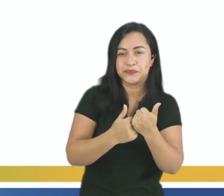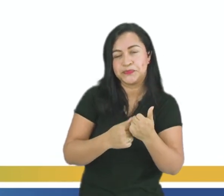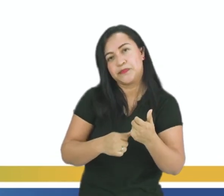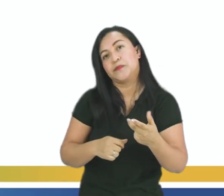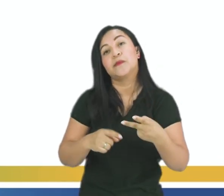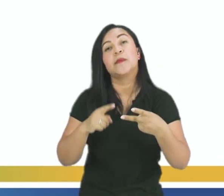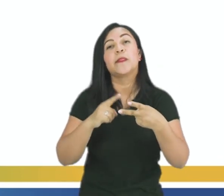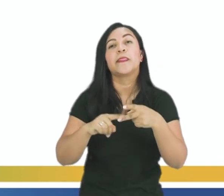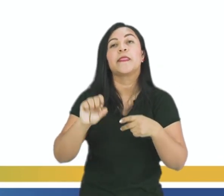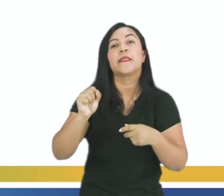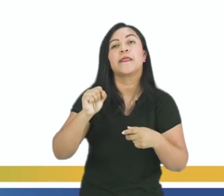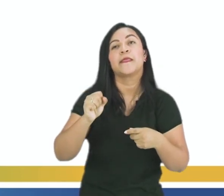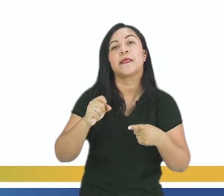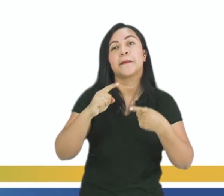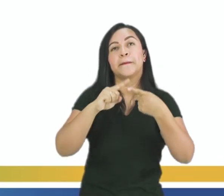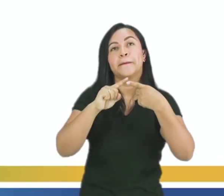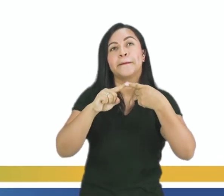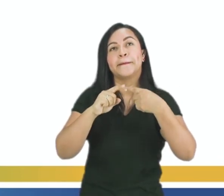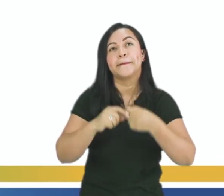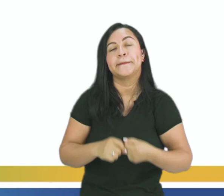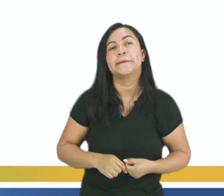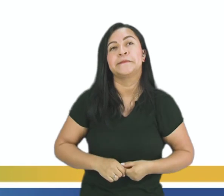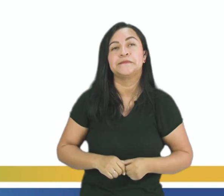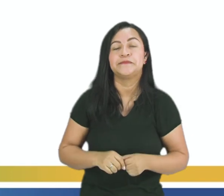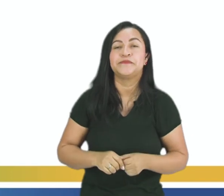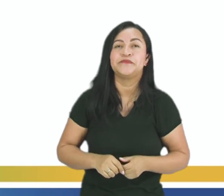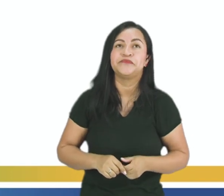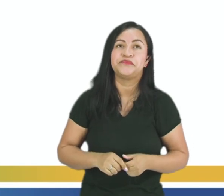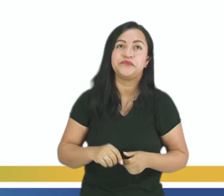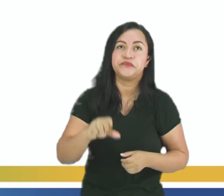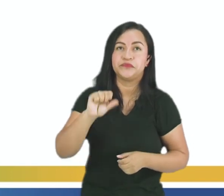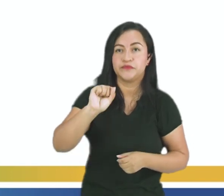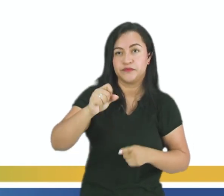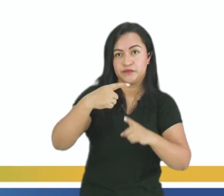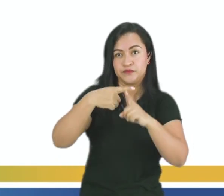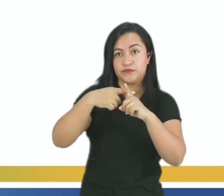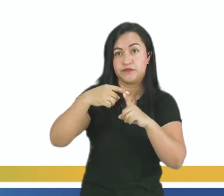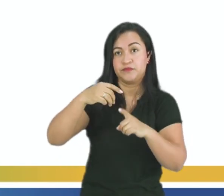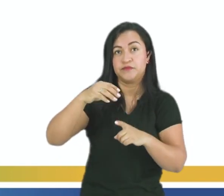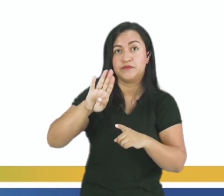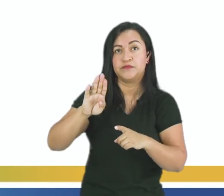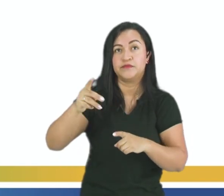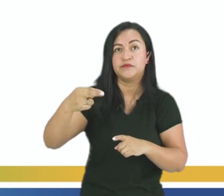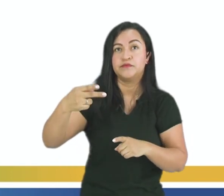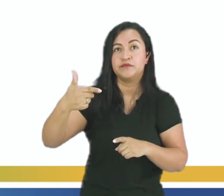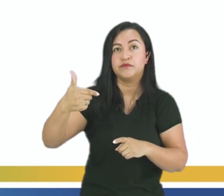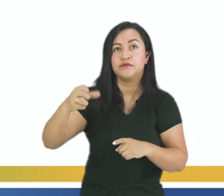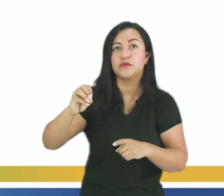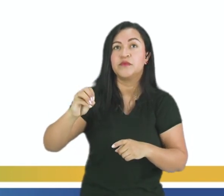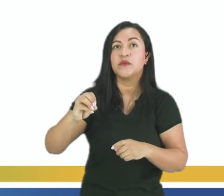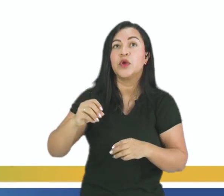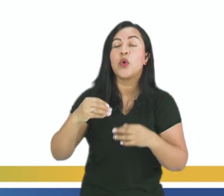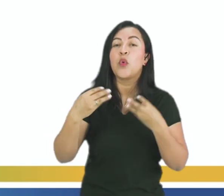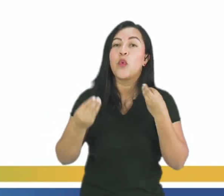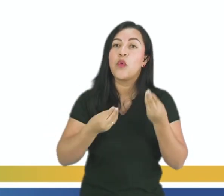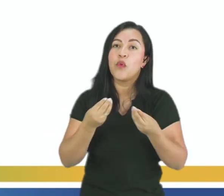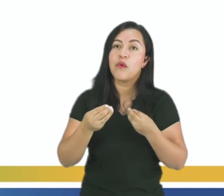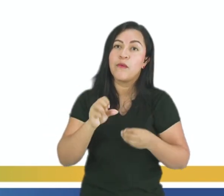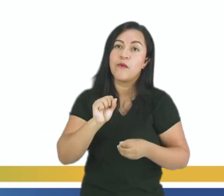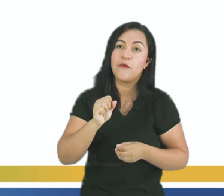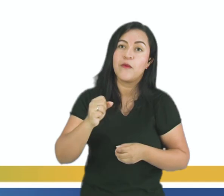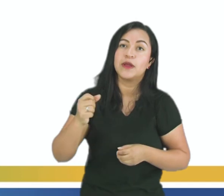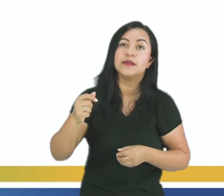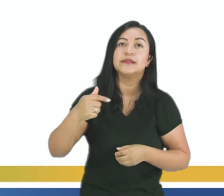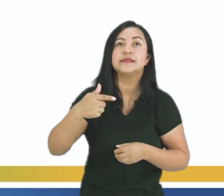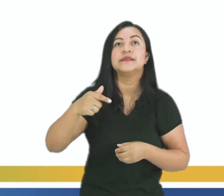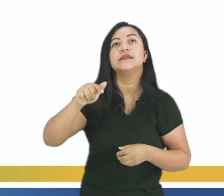primeira equação. Então, a primeira equação é s mais b igual a 18. Como s é igual a 7, temos 7 mais